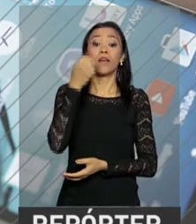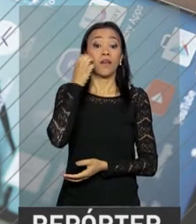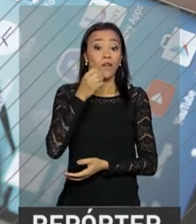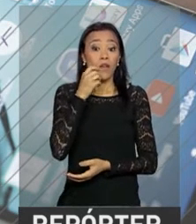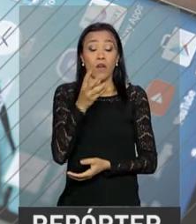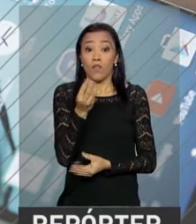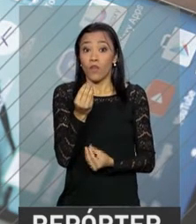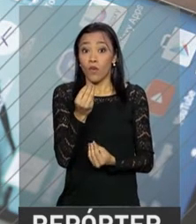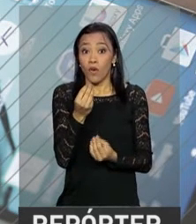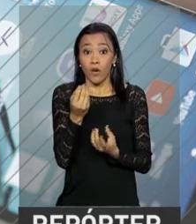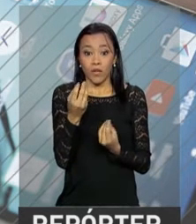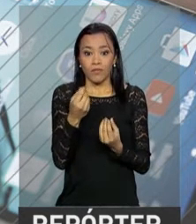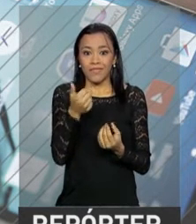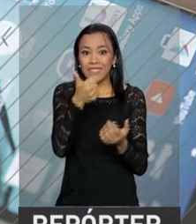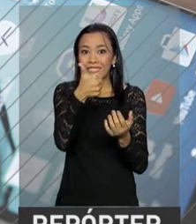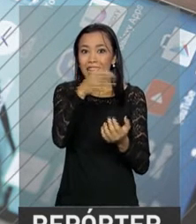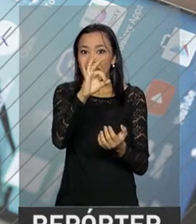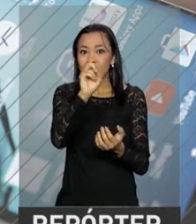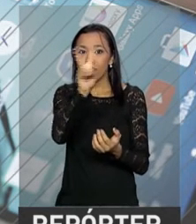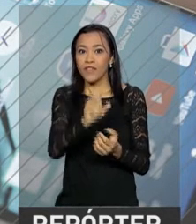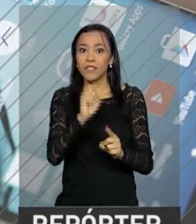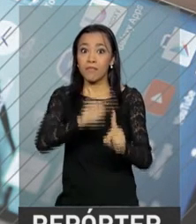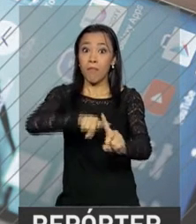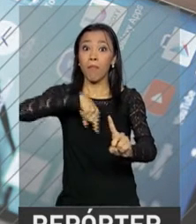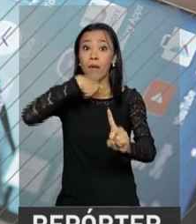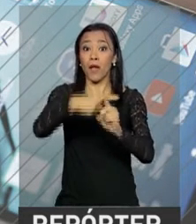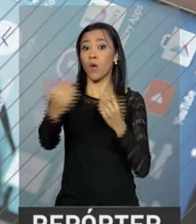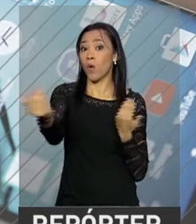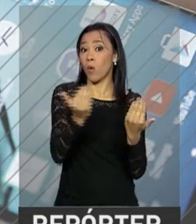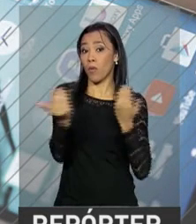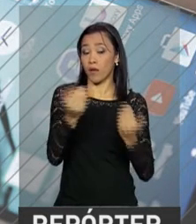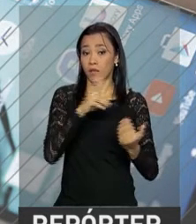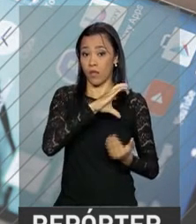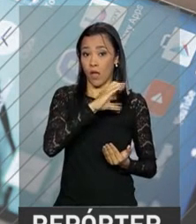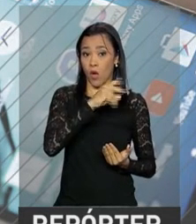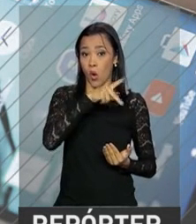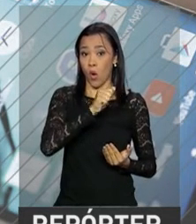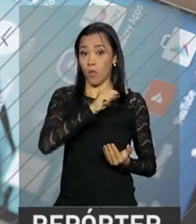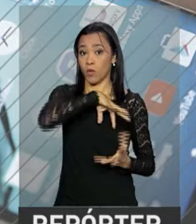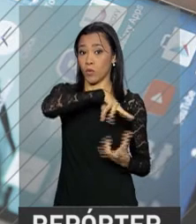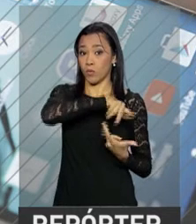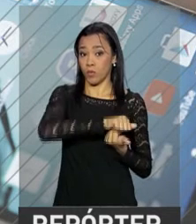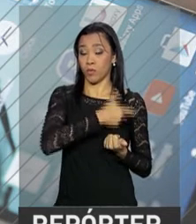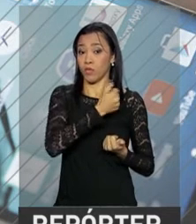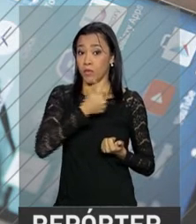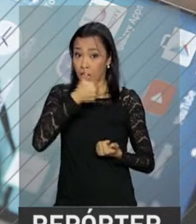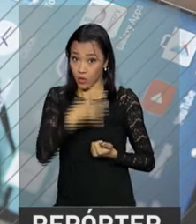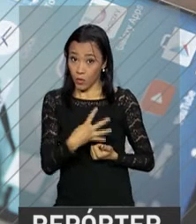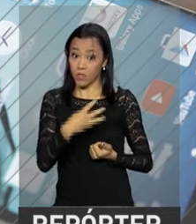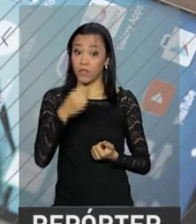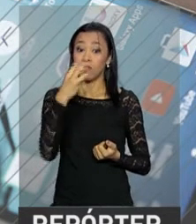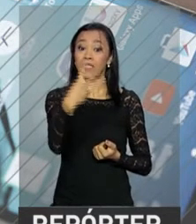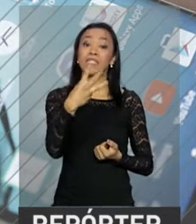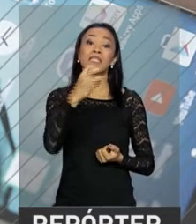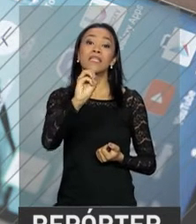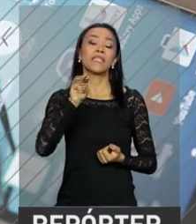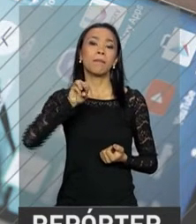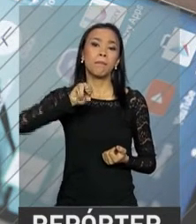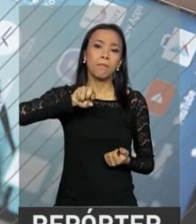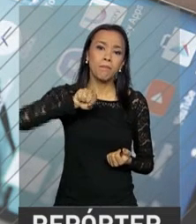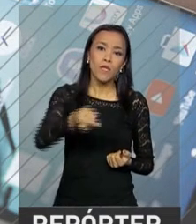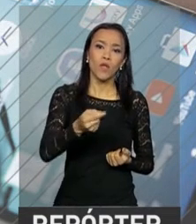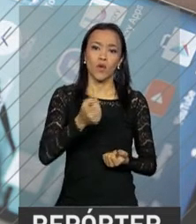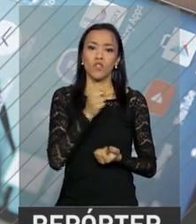tráfego foi dez vezes maior do que na copa do mundo em 2014 trinta milhões de chamadas de voz